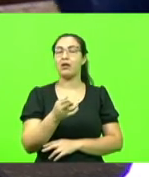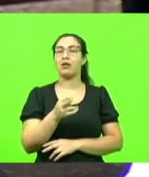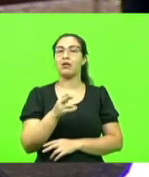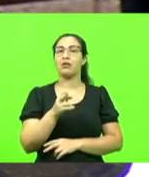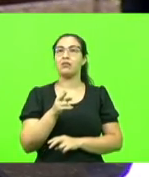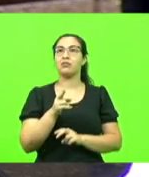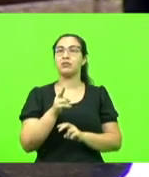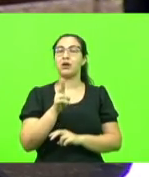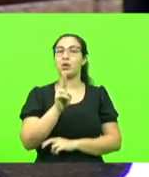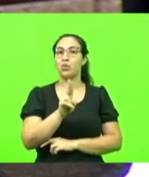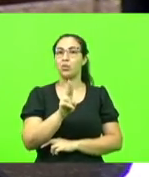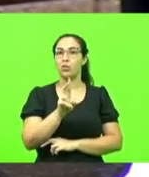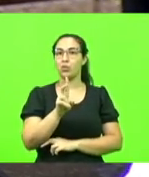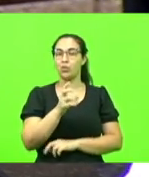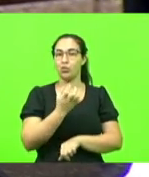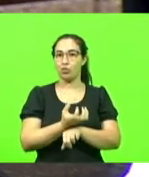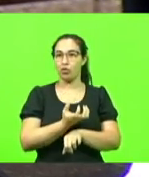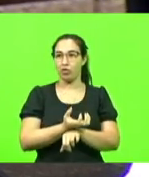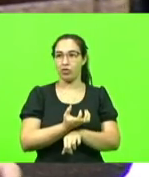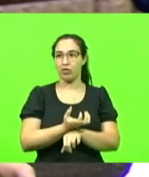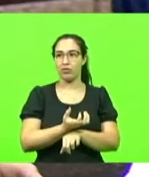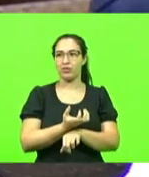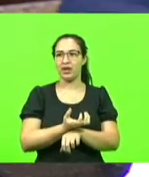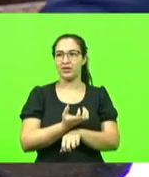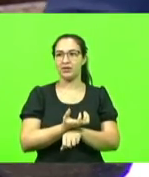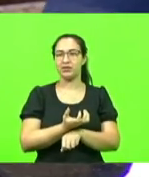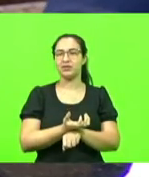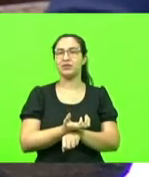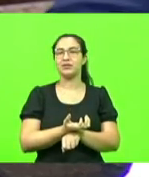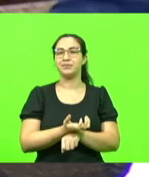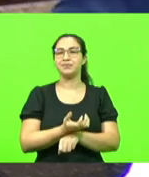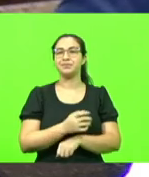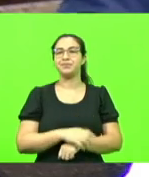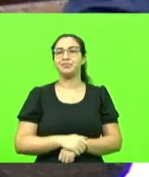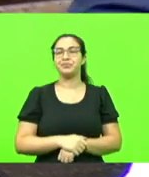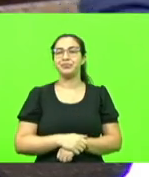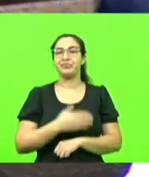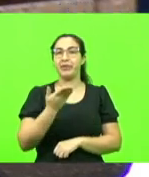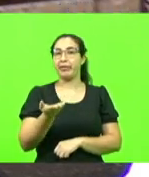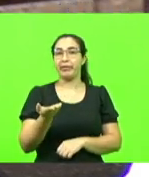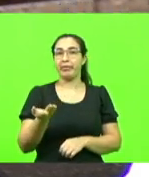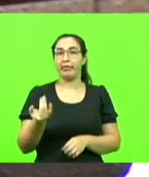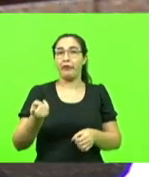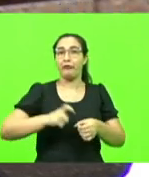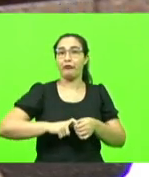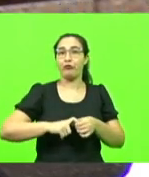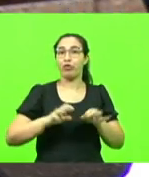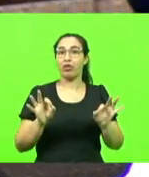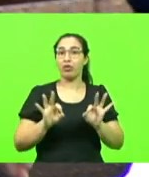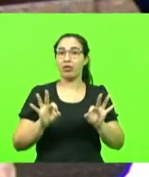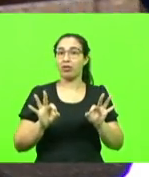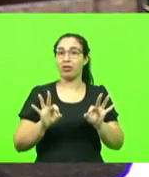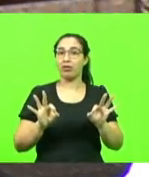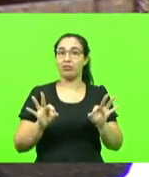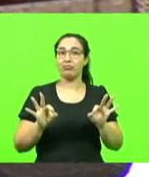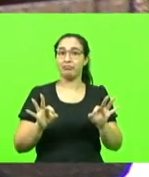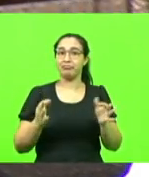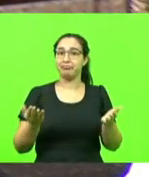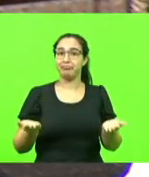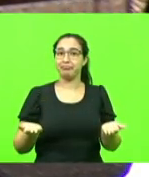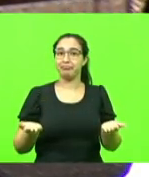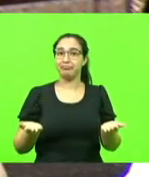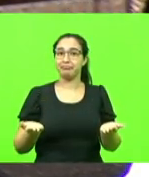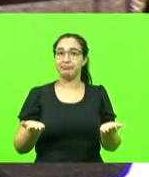a UDESC, que também, infelizmente, não retornou ainda presencialmente. E nós, como